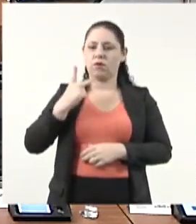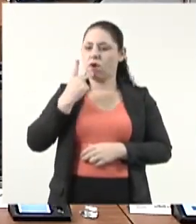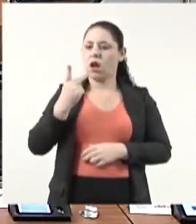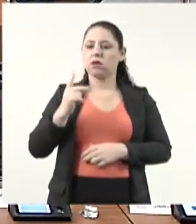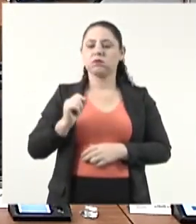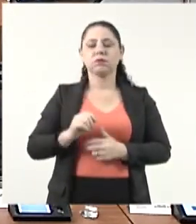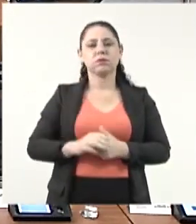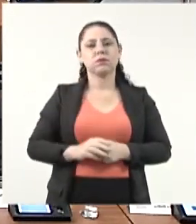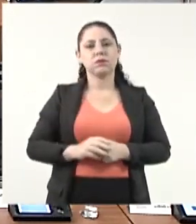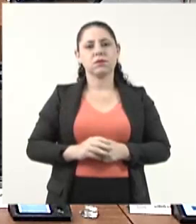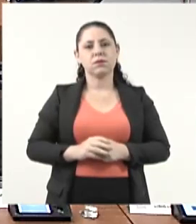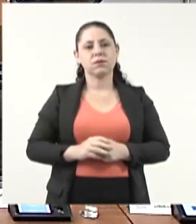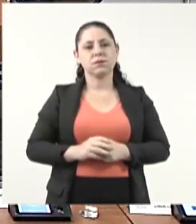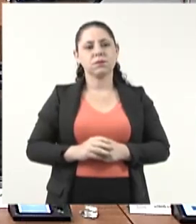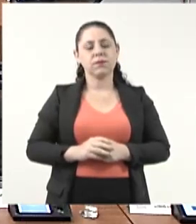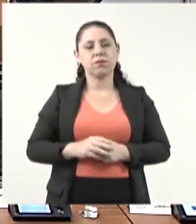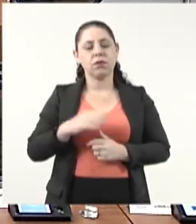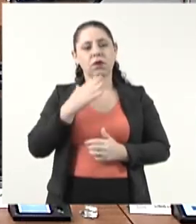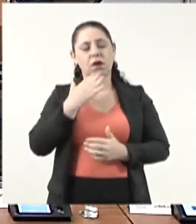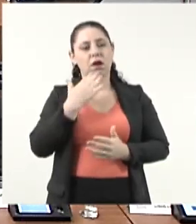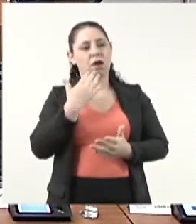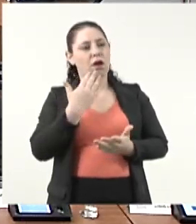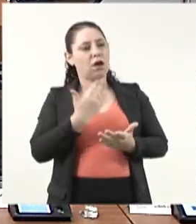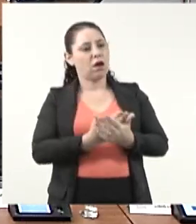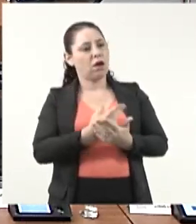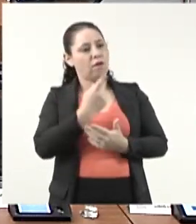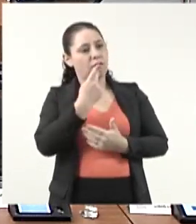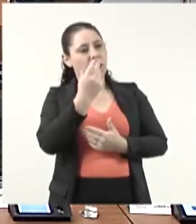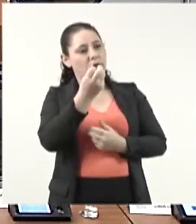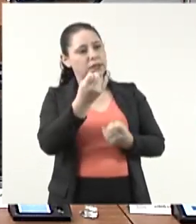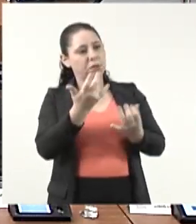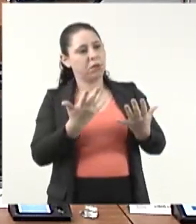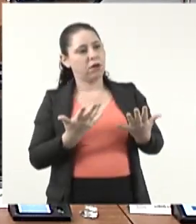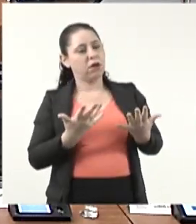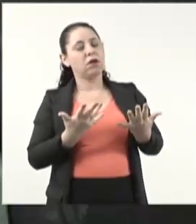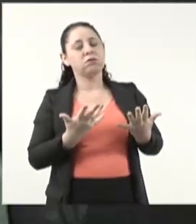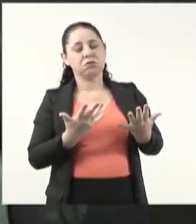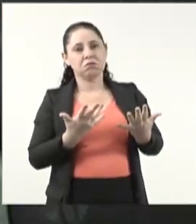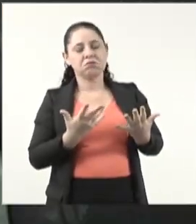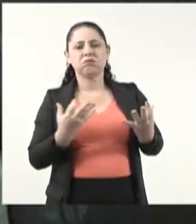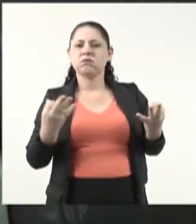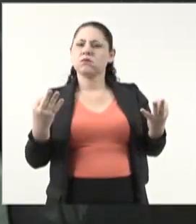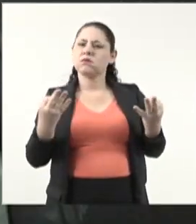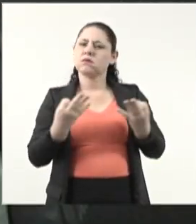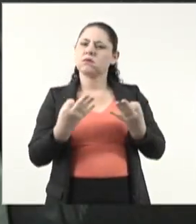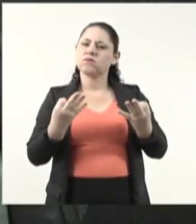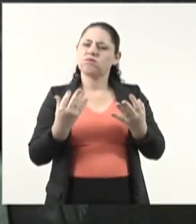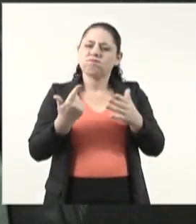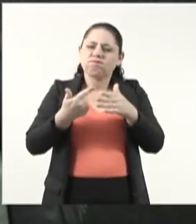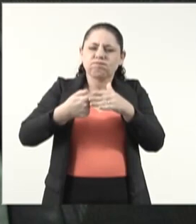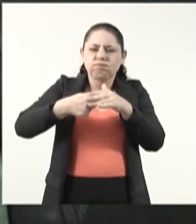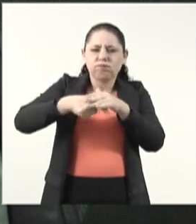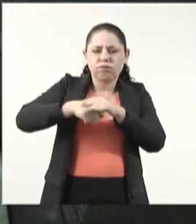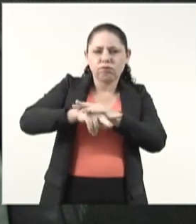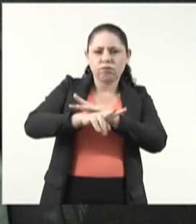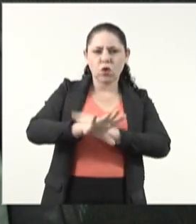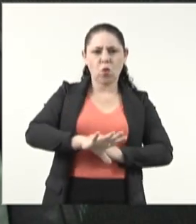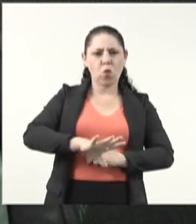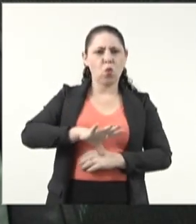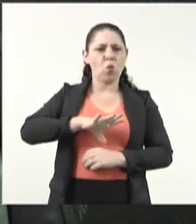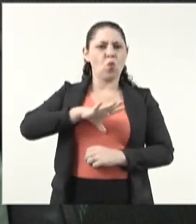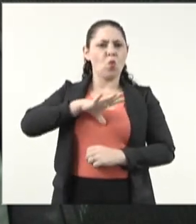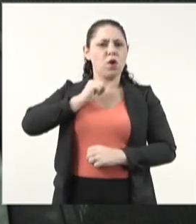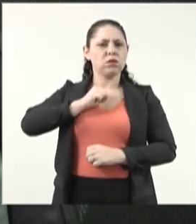falo, saio encantado daqui com o pronunciamento que fez. A qualidade dele, a profundidade dele, a